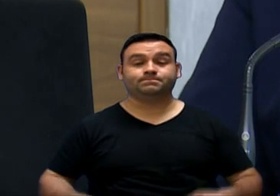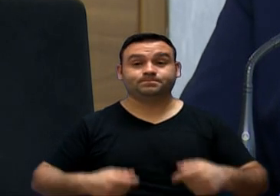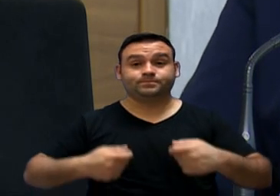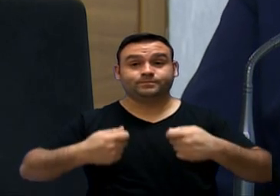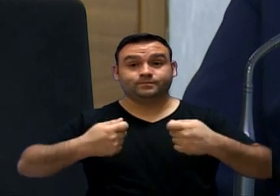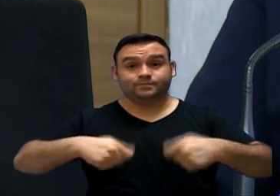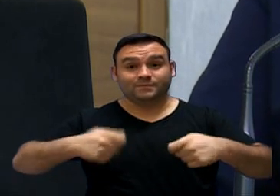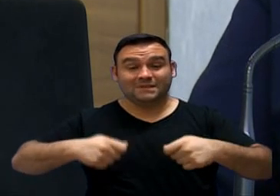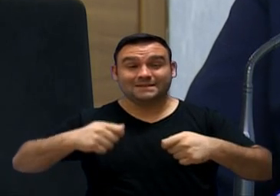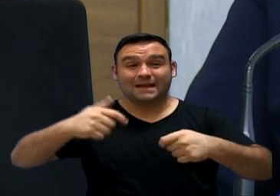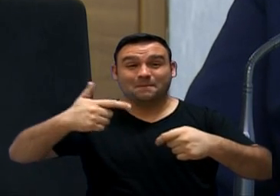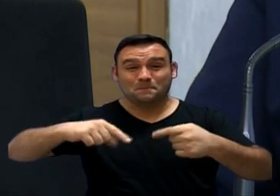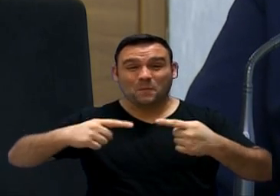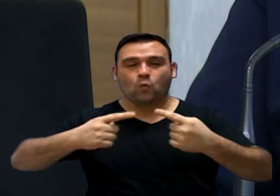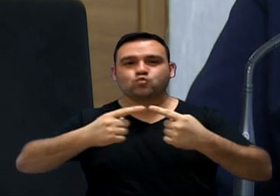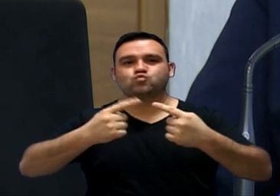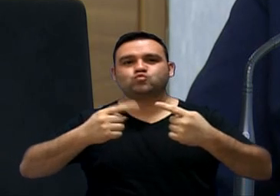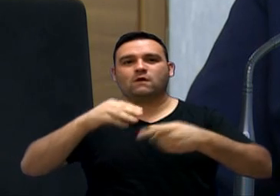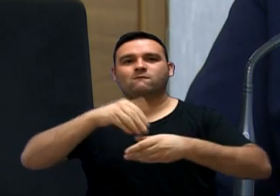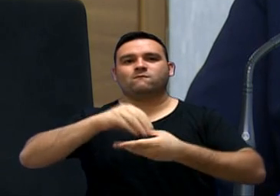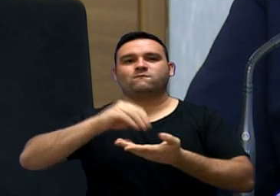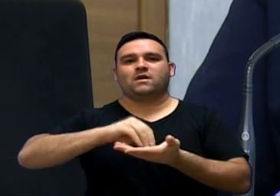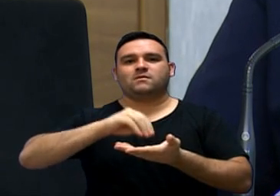Precisamos de mais um voto. Falta alguém?